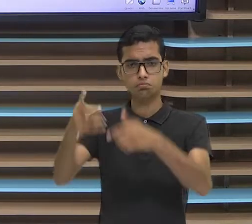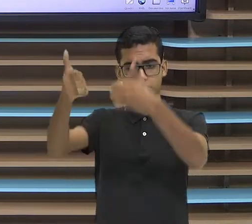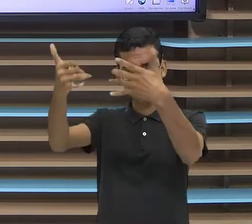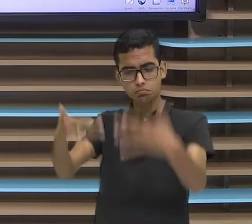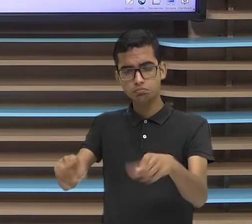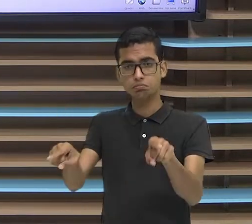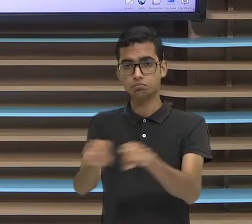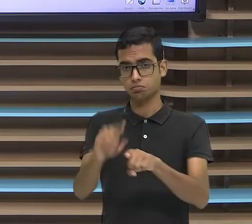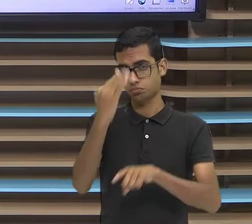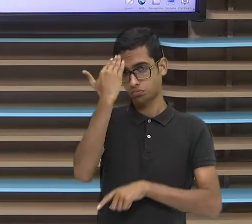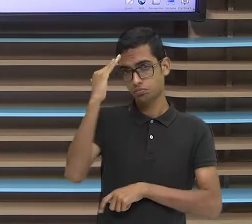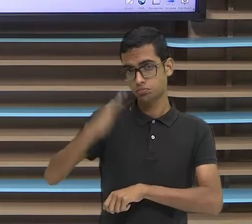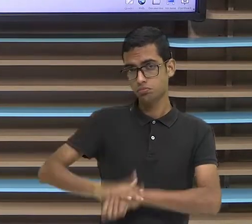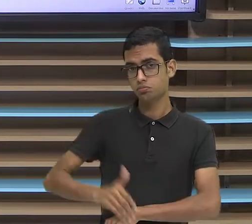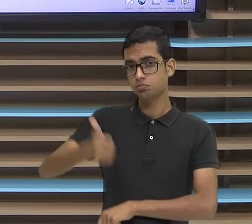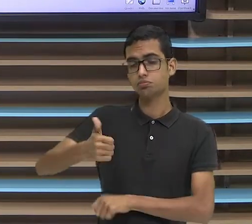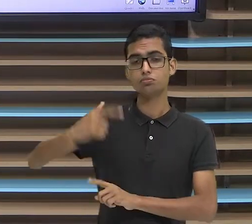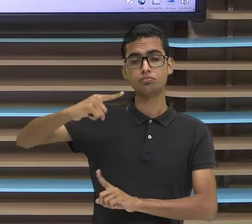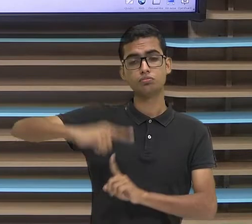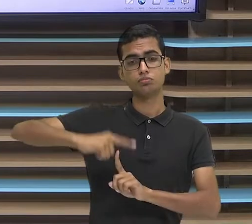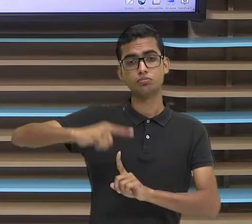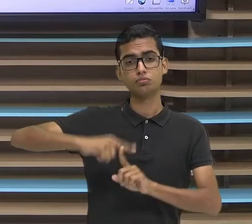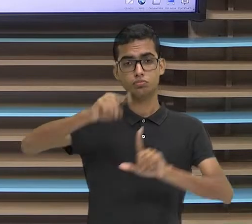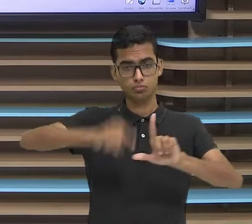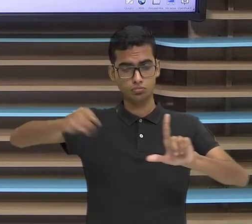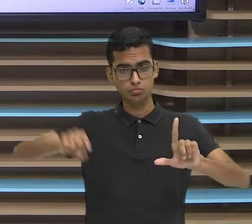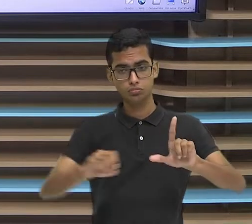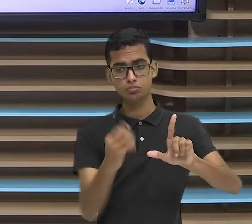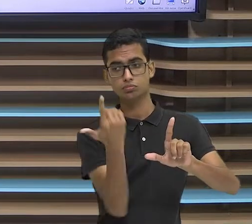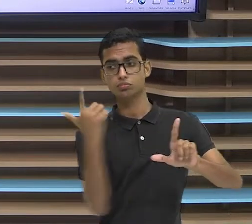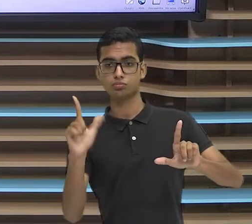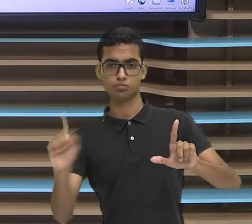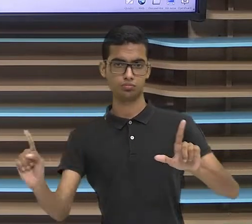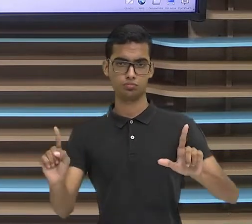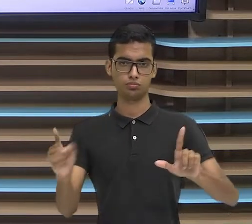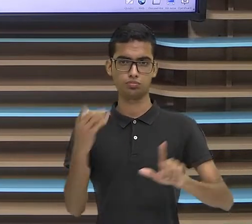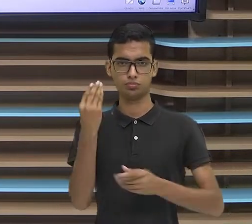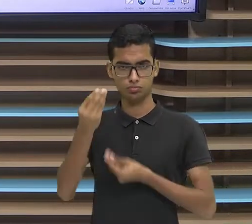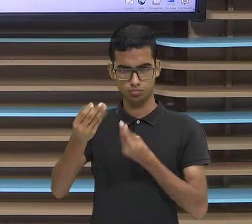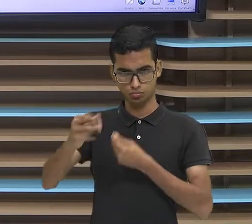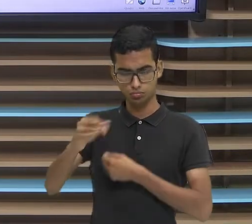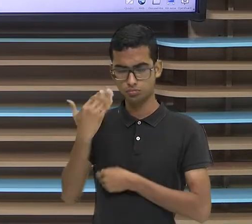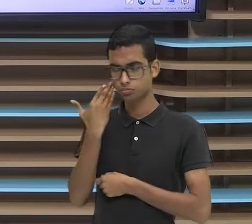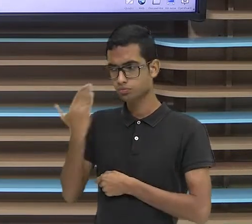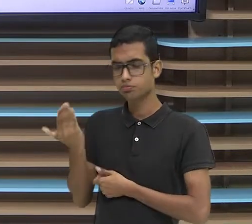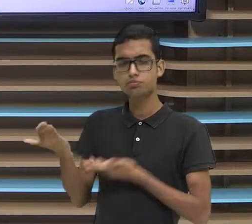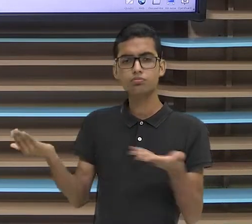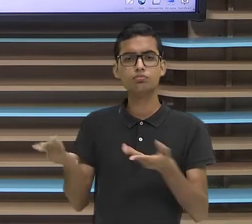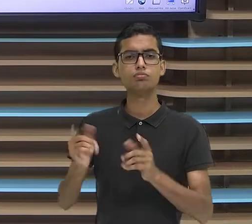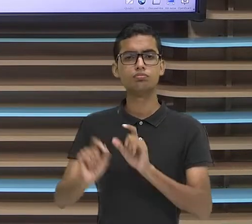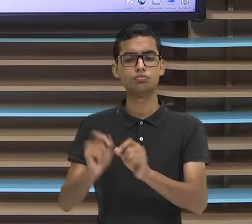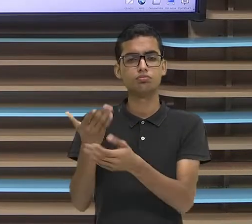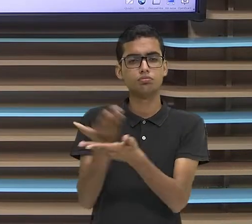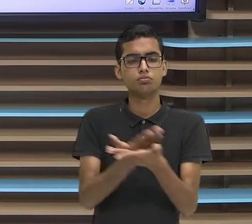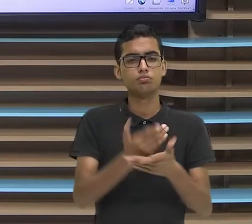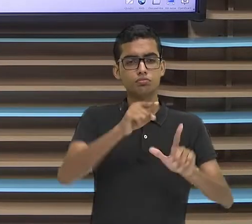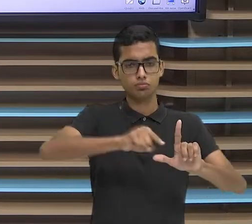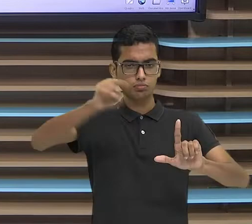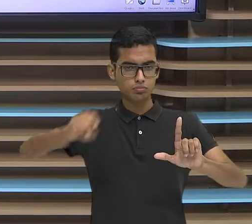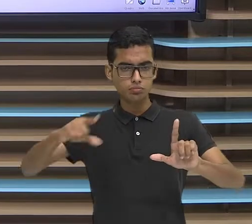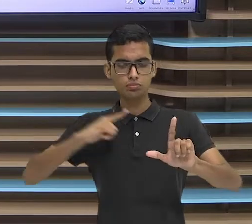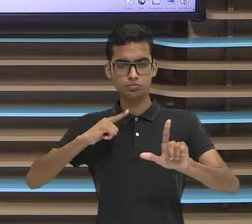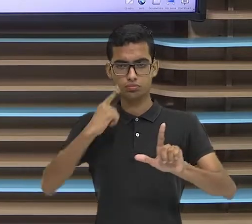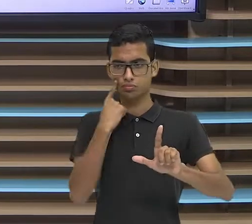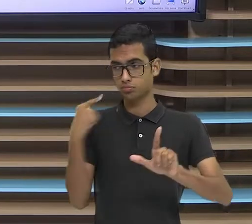analisado, explicado e compreendido um tipo de gráfico e outro não, tá certo? Vamos verificar agora então os tipos